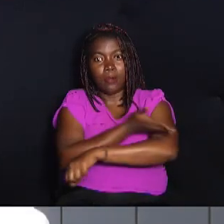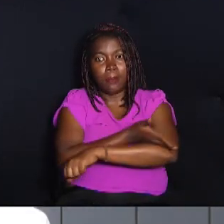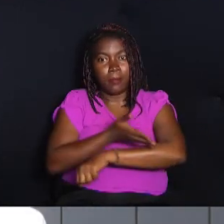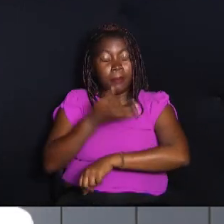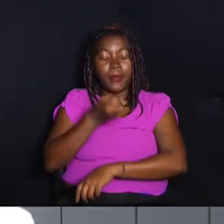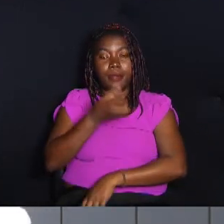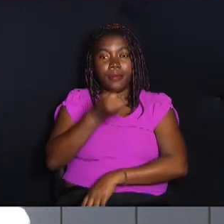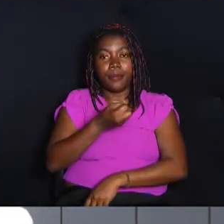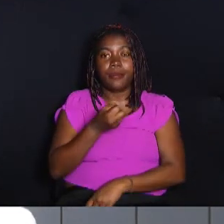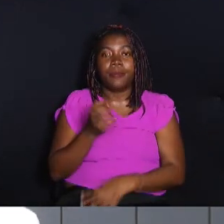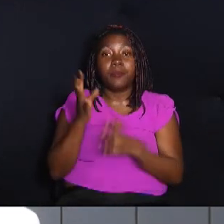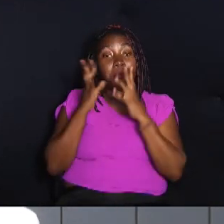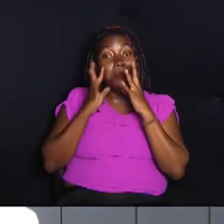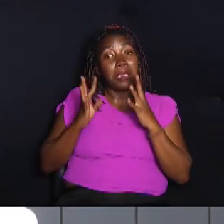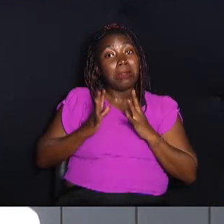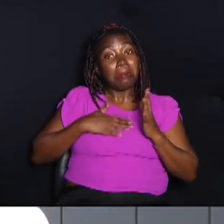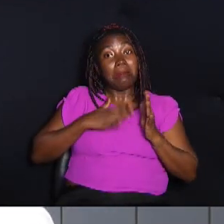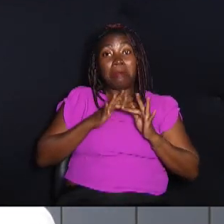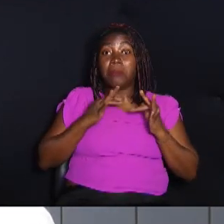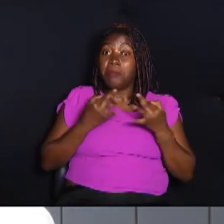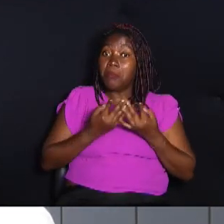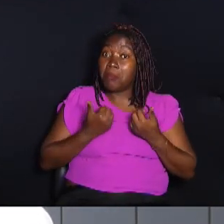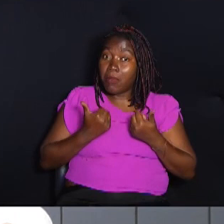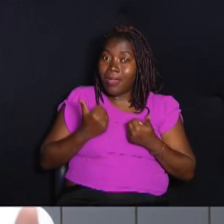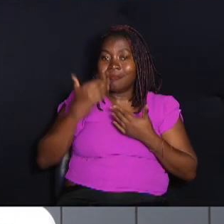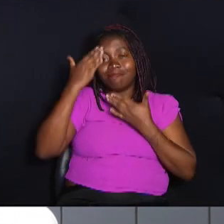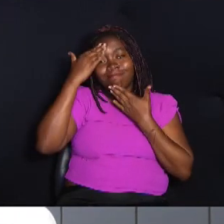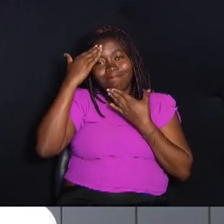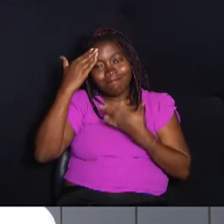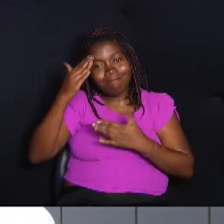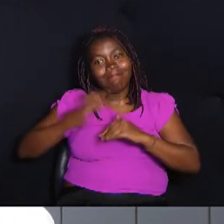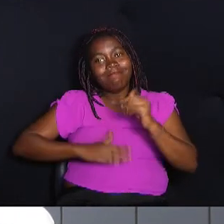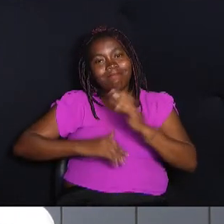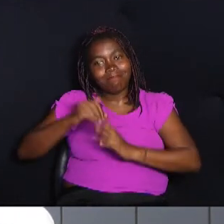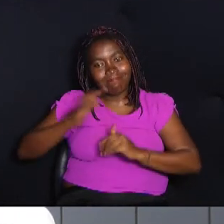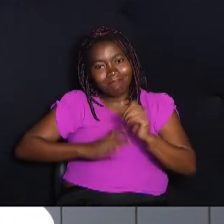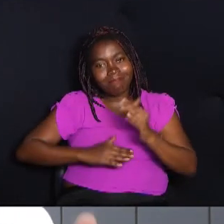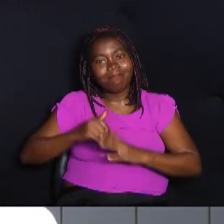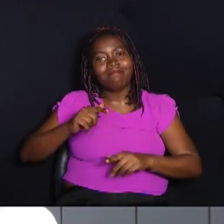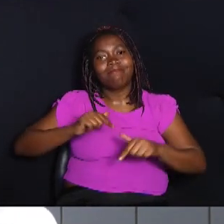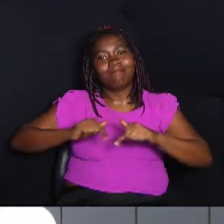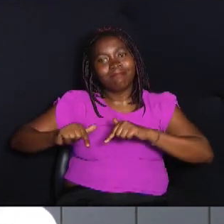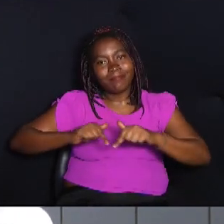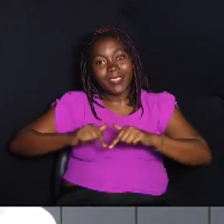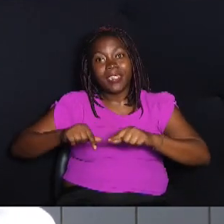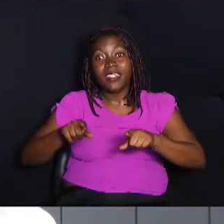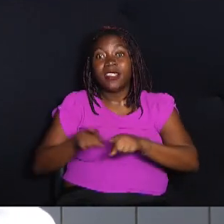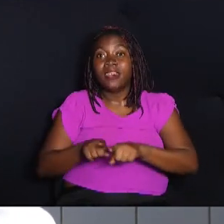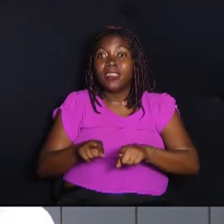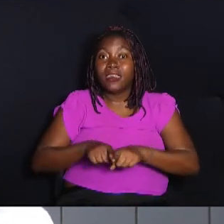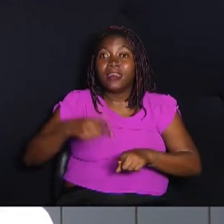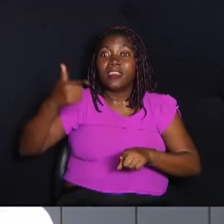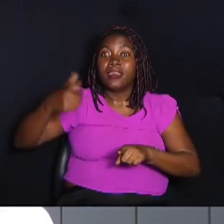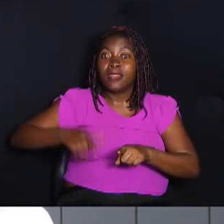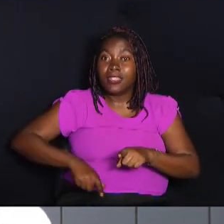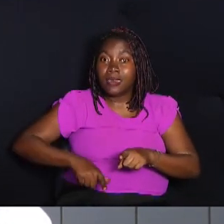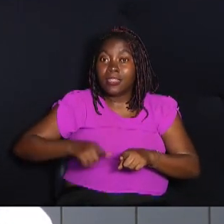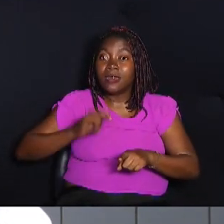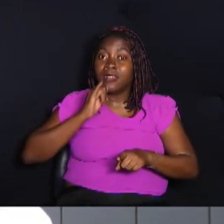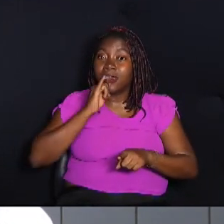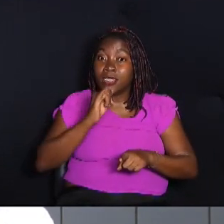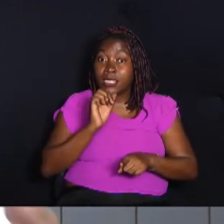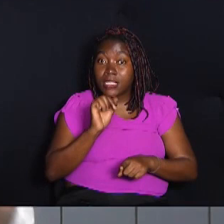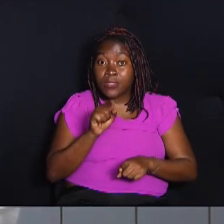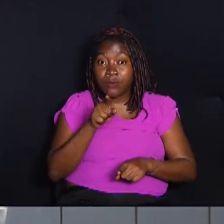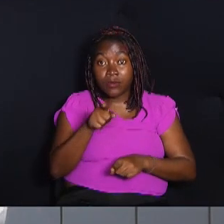minha família muito bem. Então, minha gratidão aos profissionais, aos trabalhadores. E, mais uma vez, eu repito, se você